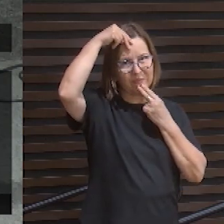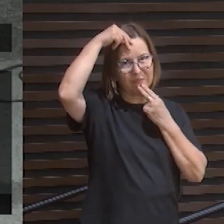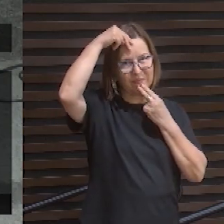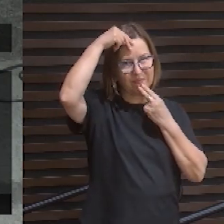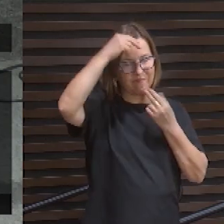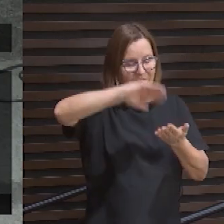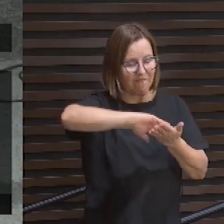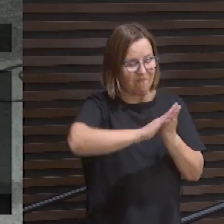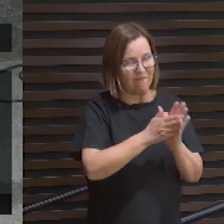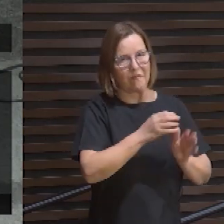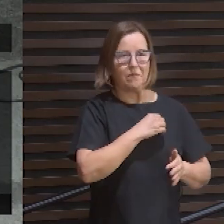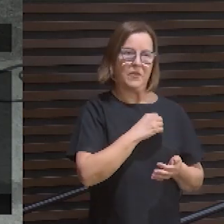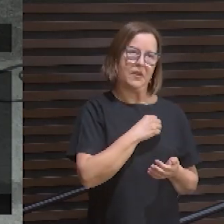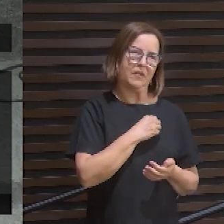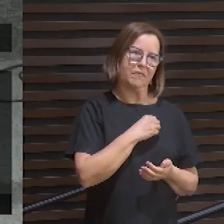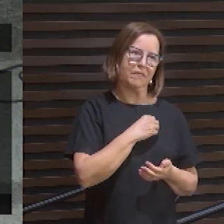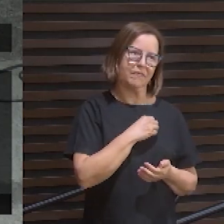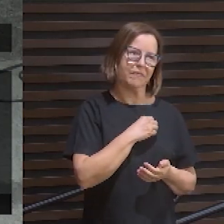removam pecados.